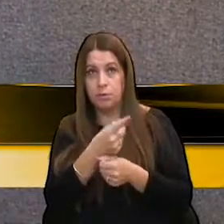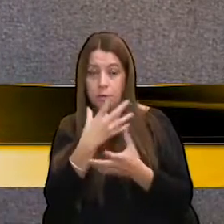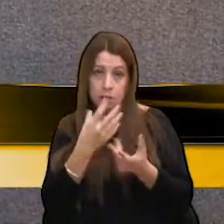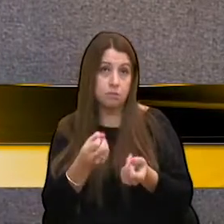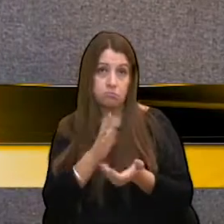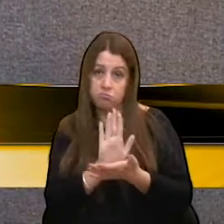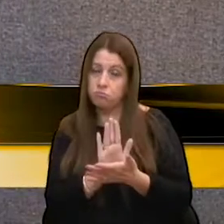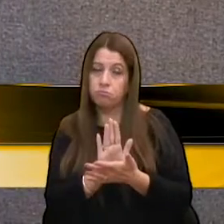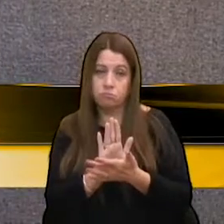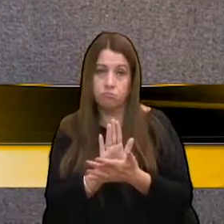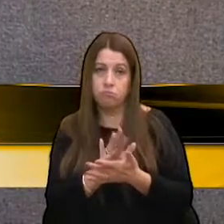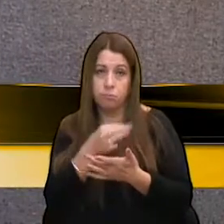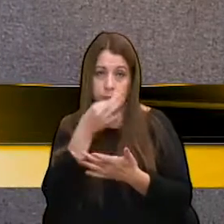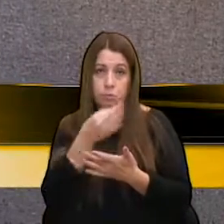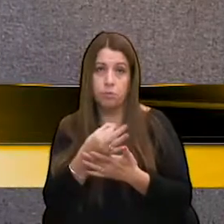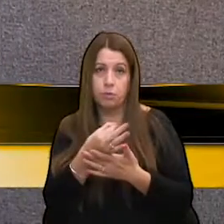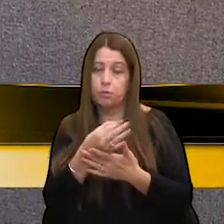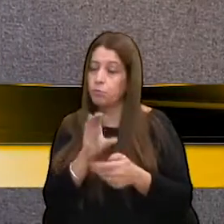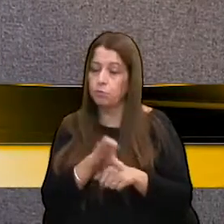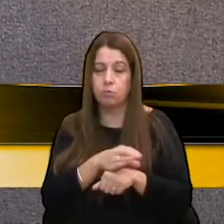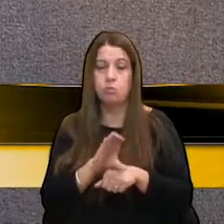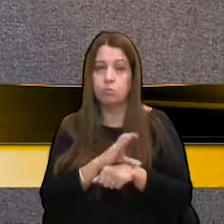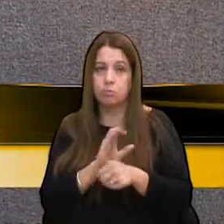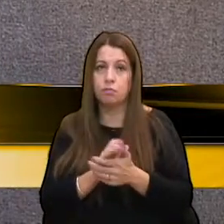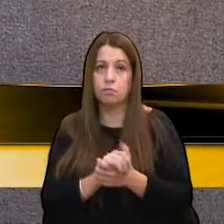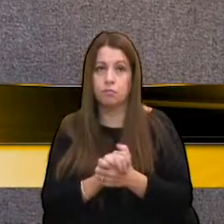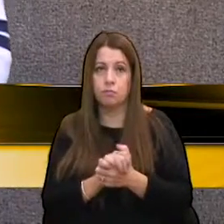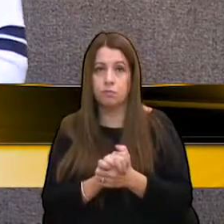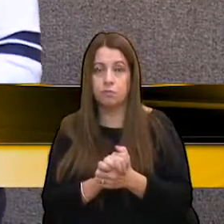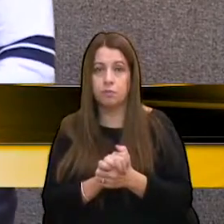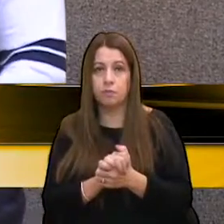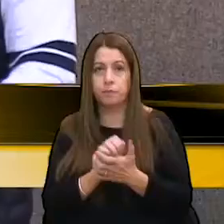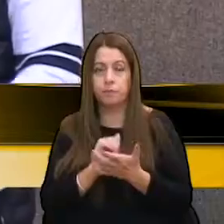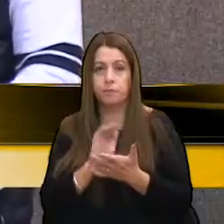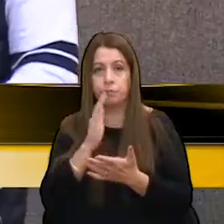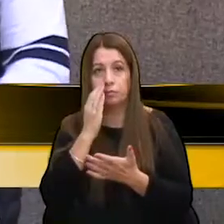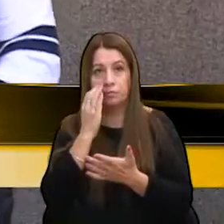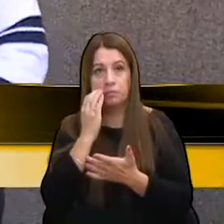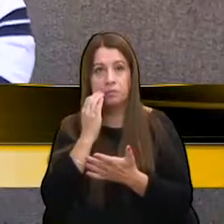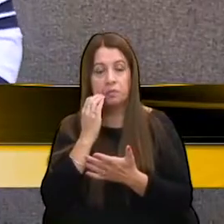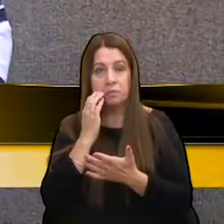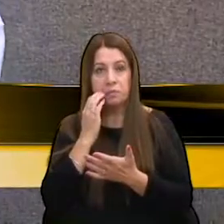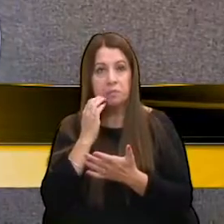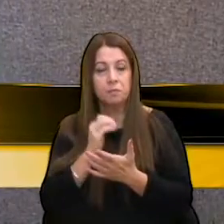acatarei o parecer pela inconstitucionalidade. Peço falar, senhor presidente.